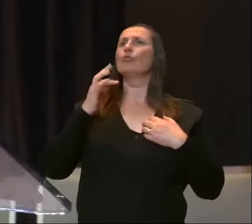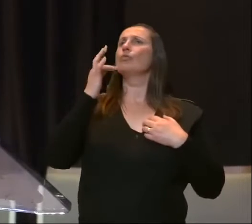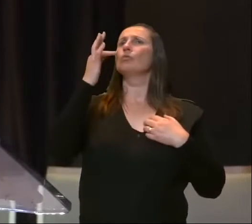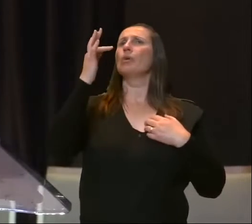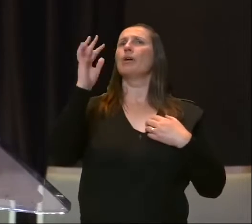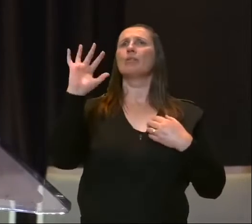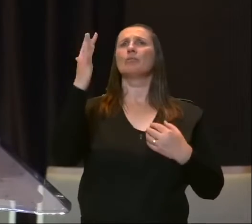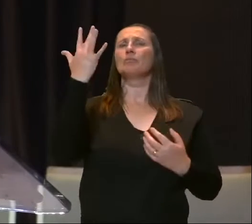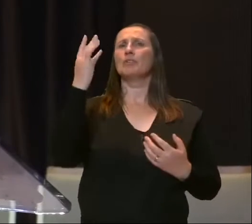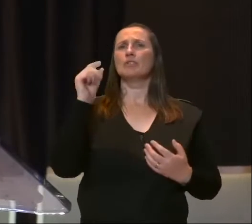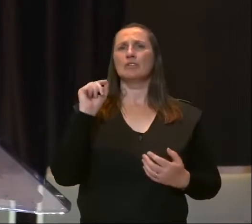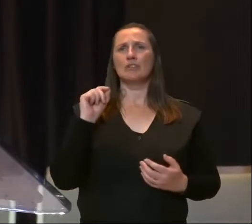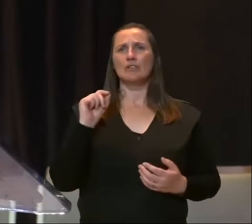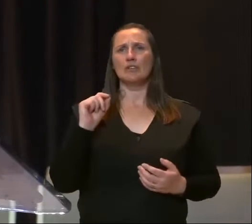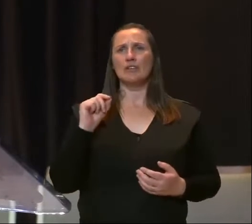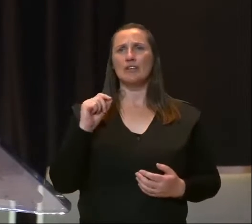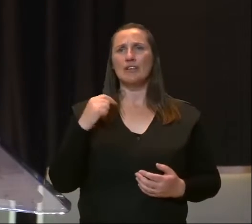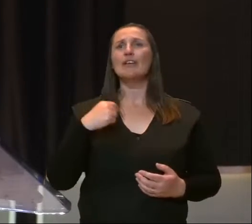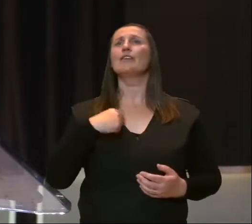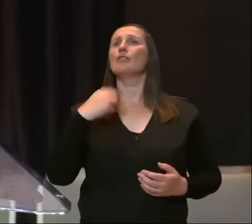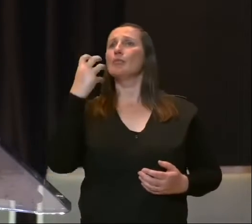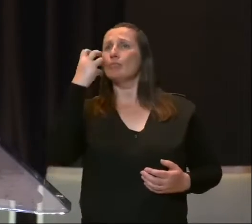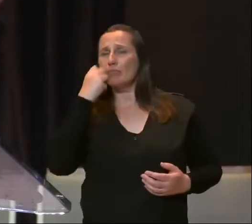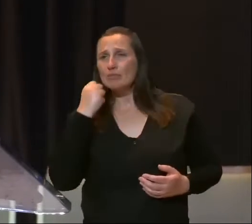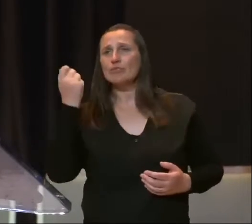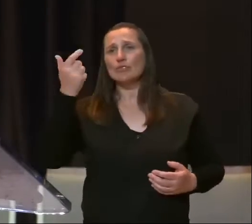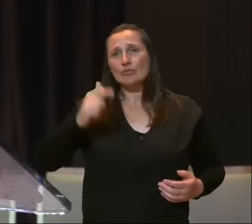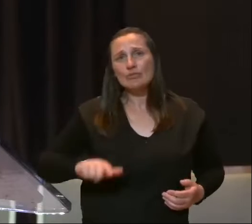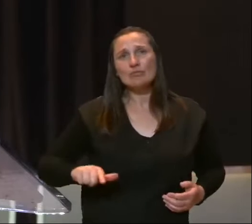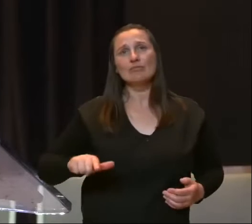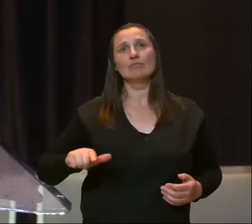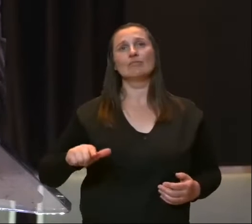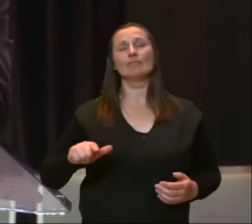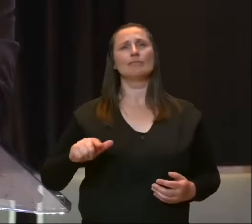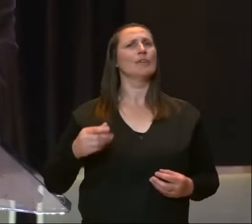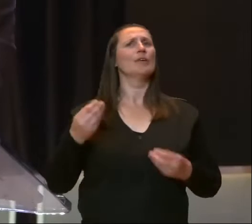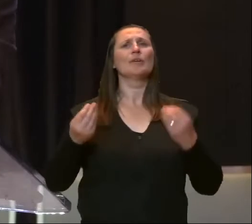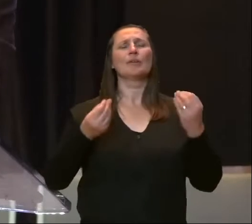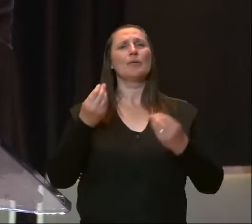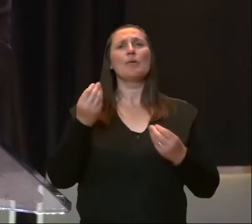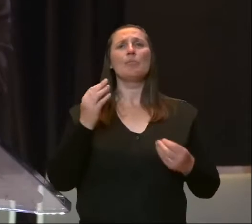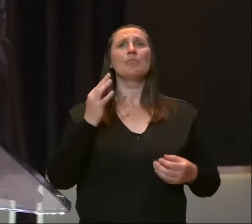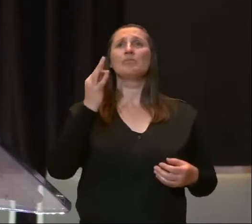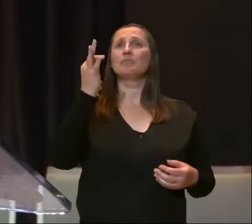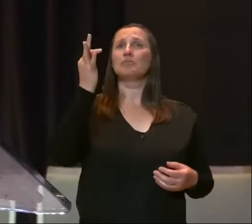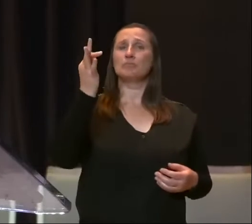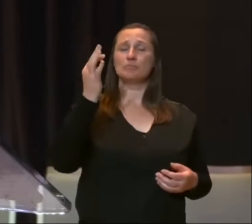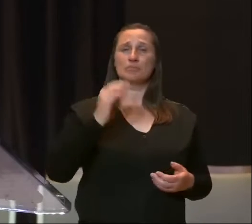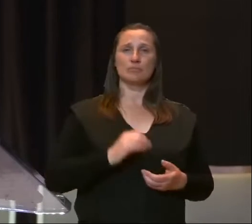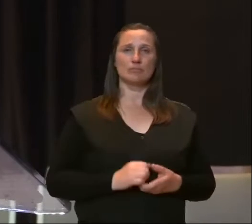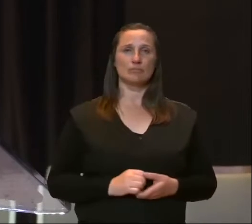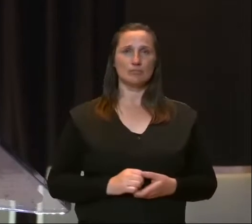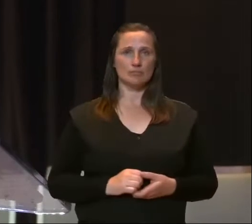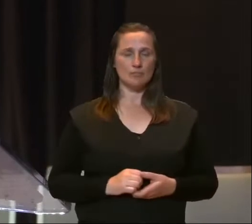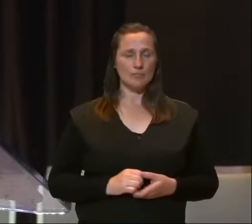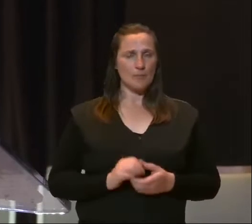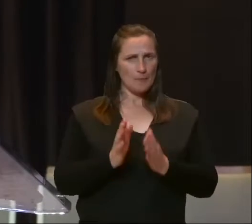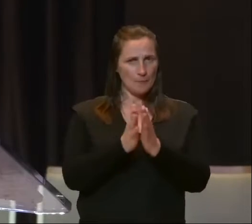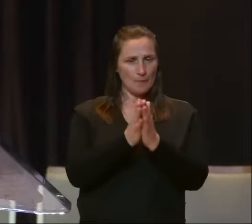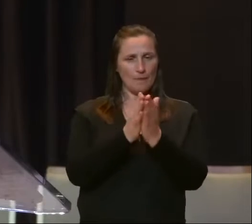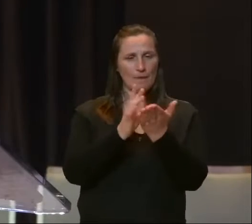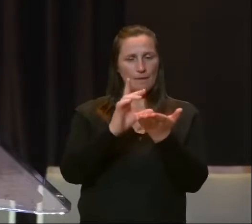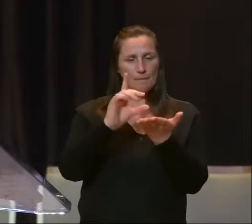acontecer? Será que eu vou ser machucado de novo? Será que vai... E sabe, a Bíblia vai